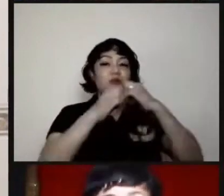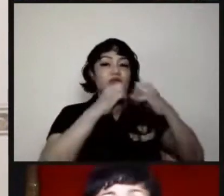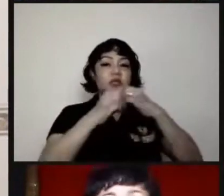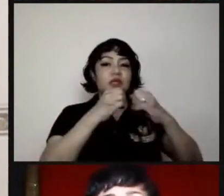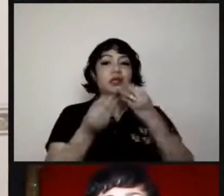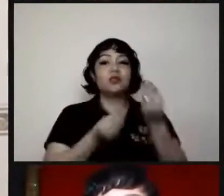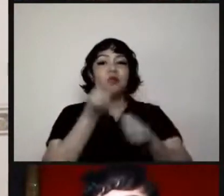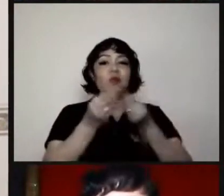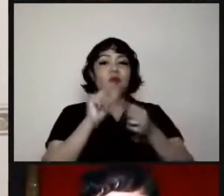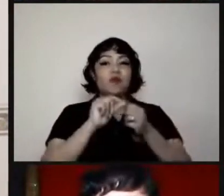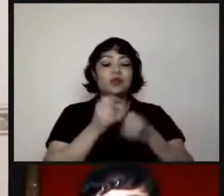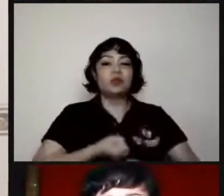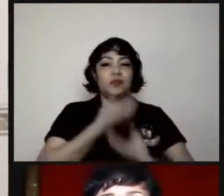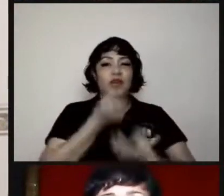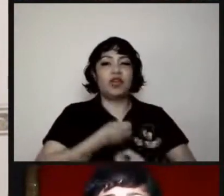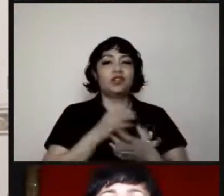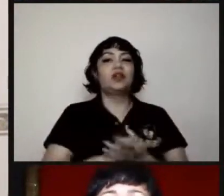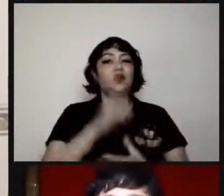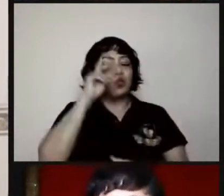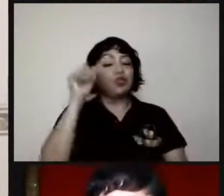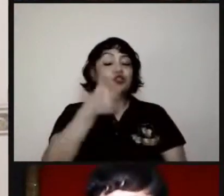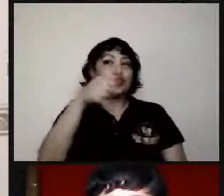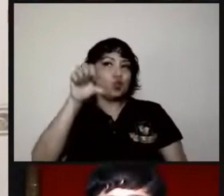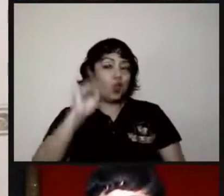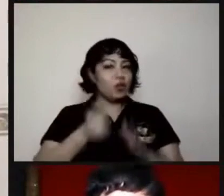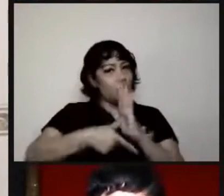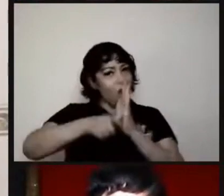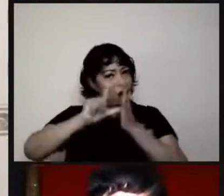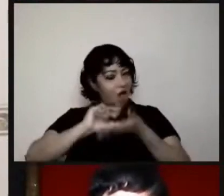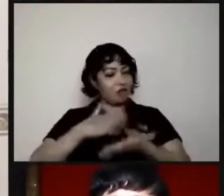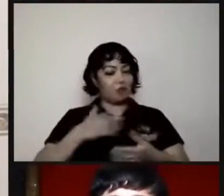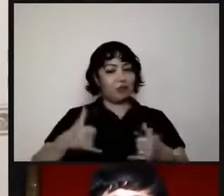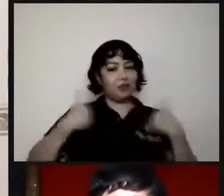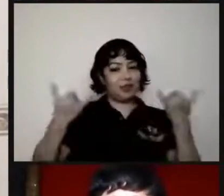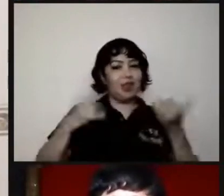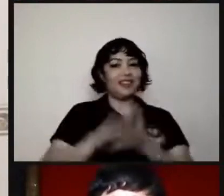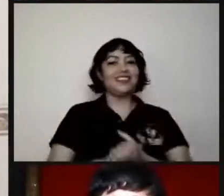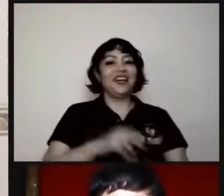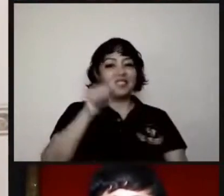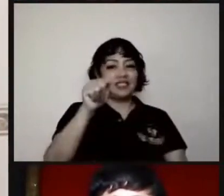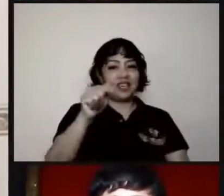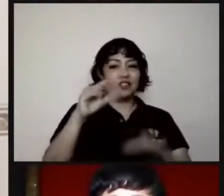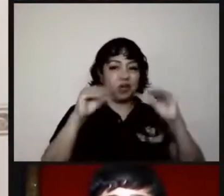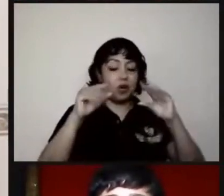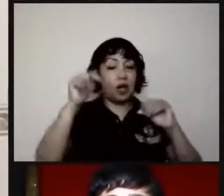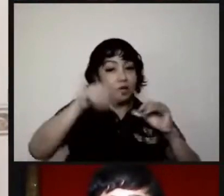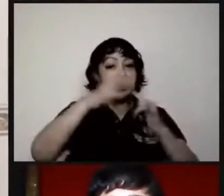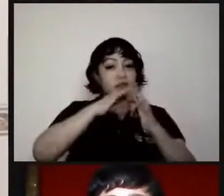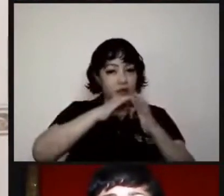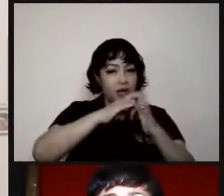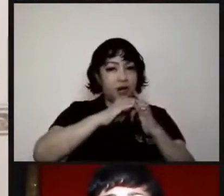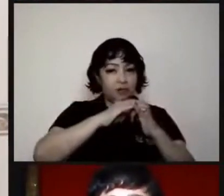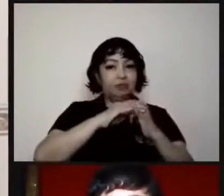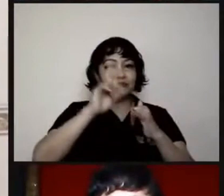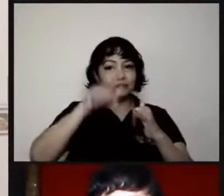outubro. Véspera do meu aniversário, às 19 horas, aqui nesse mesmo canal do YouTube, com